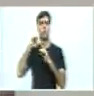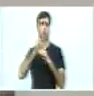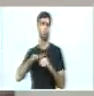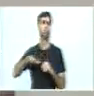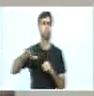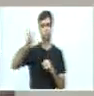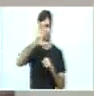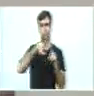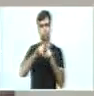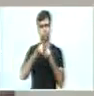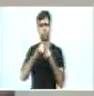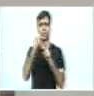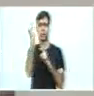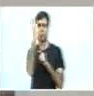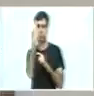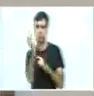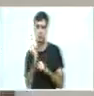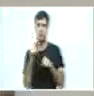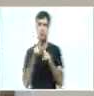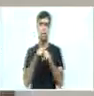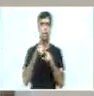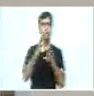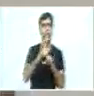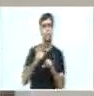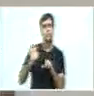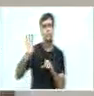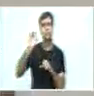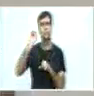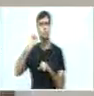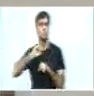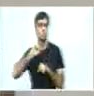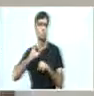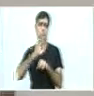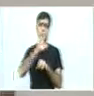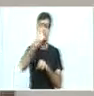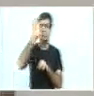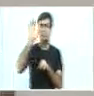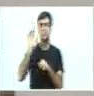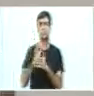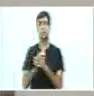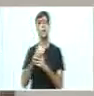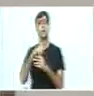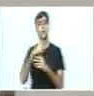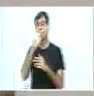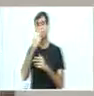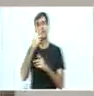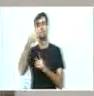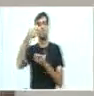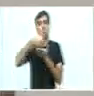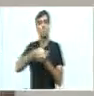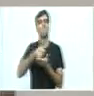e muitas vezes a nível estadual não cumprir com o seu dever,